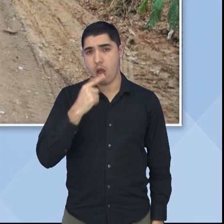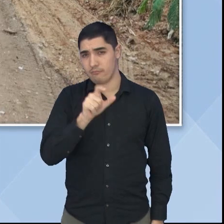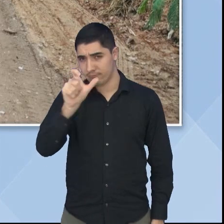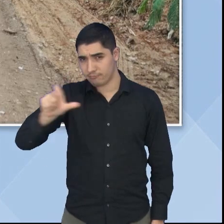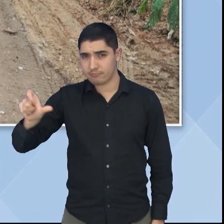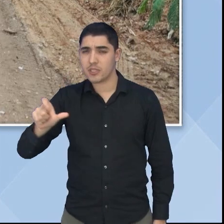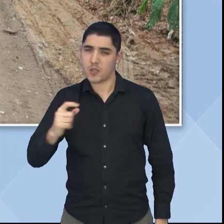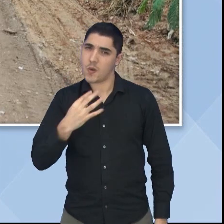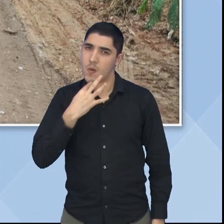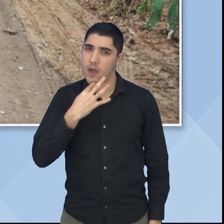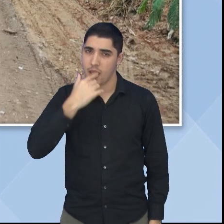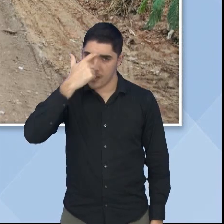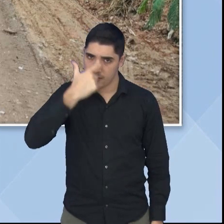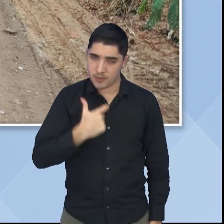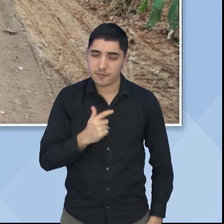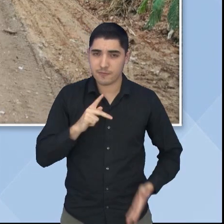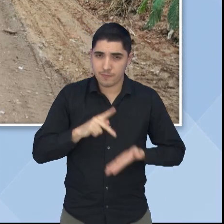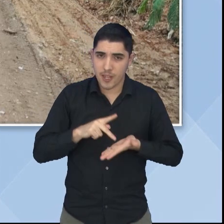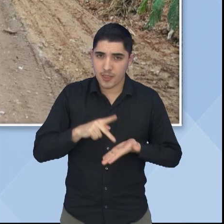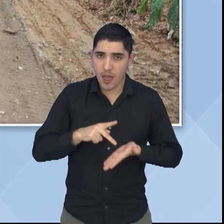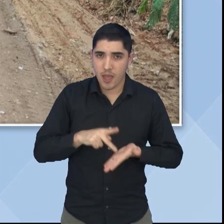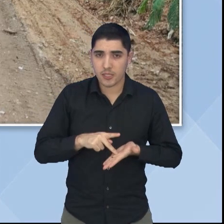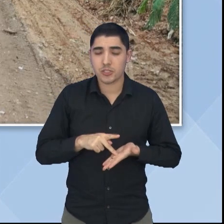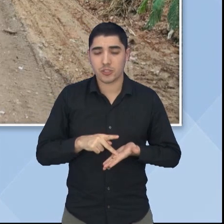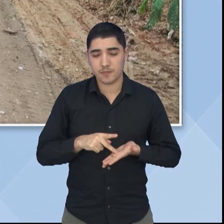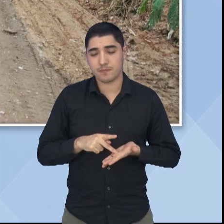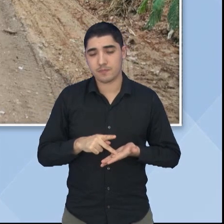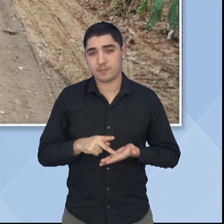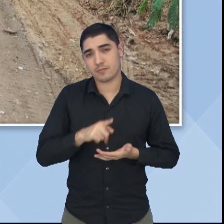aqui dentro sabe